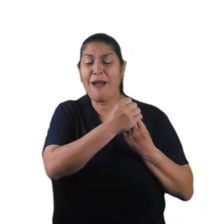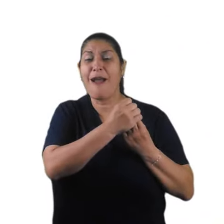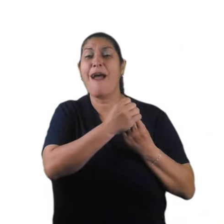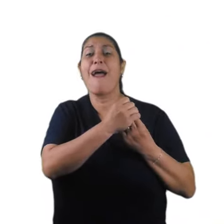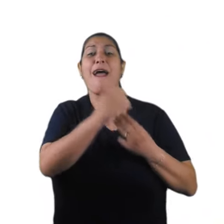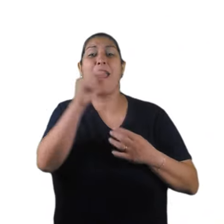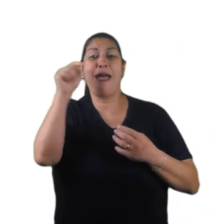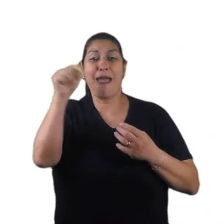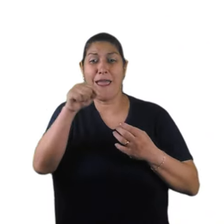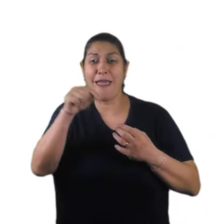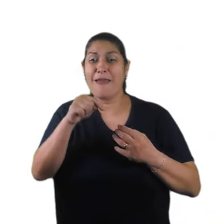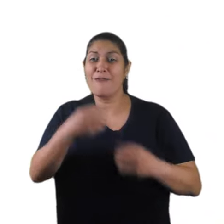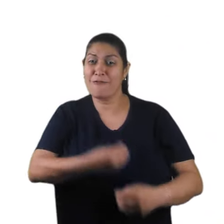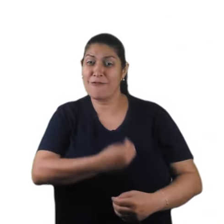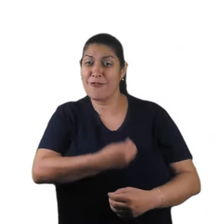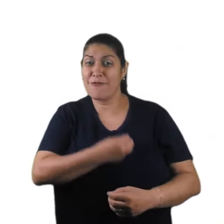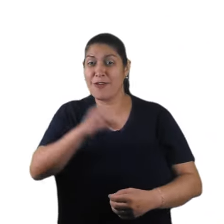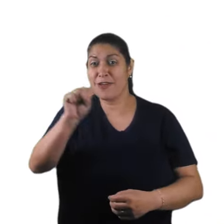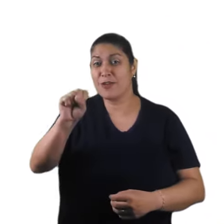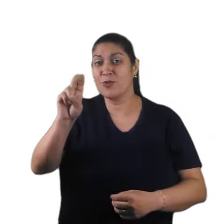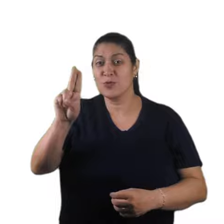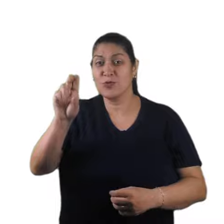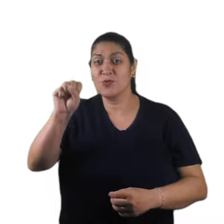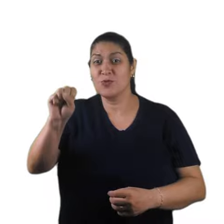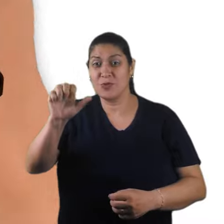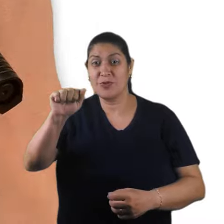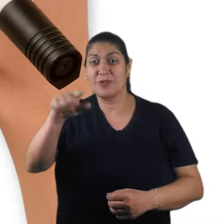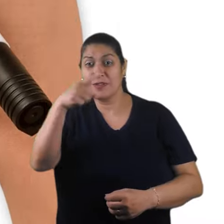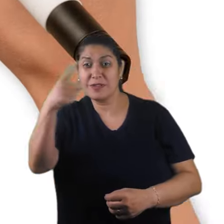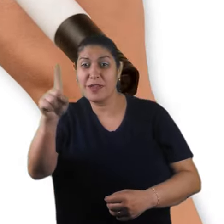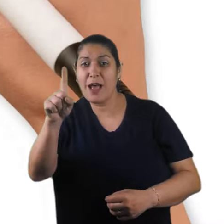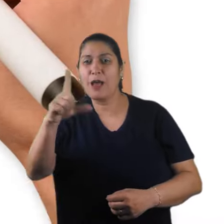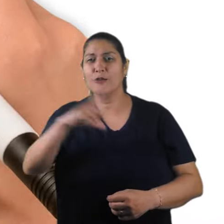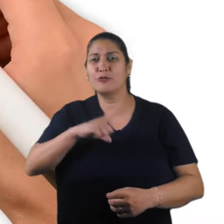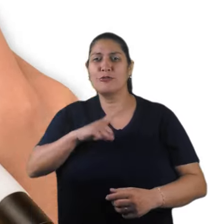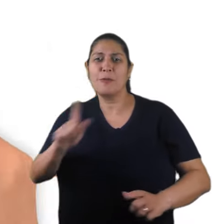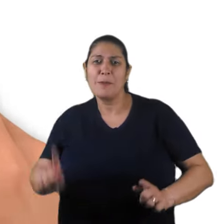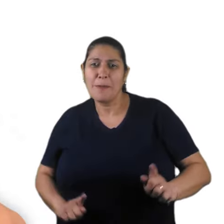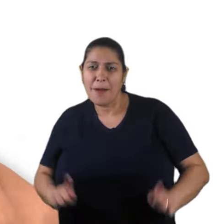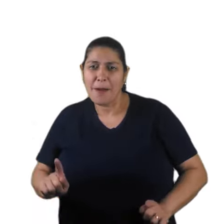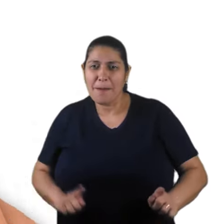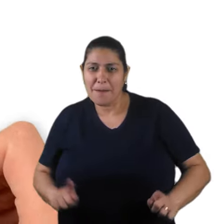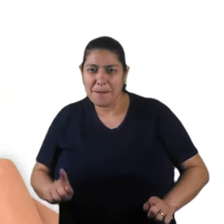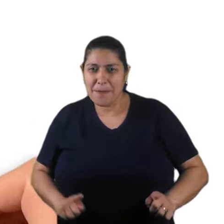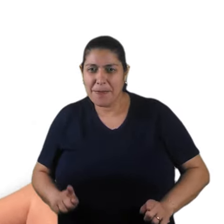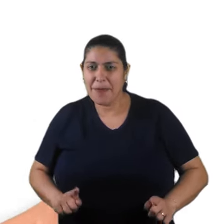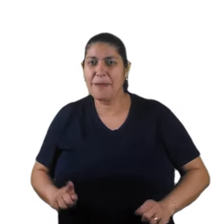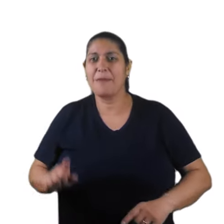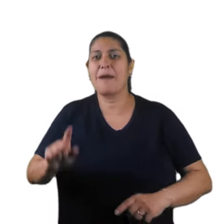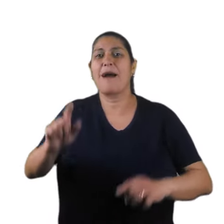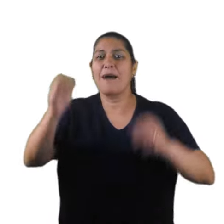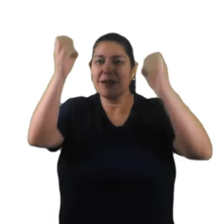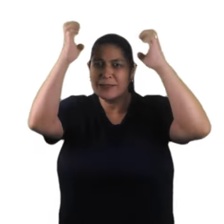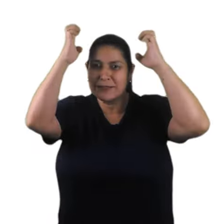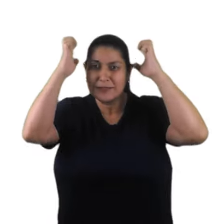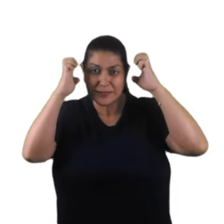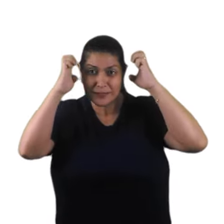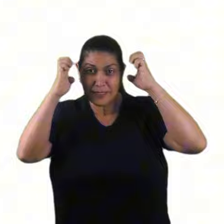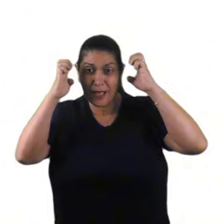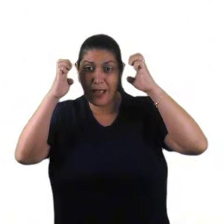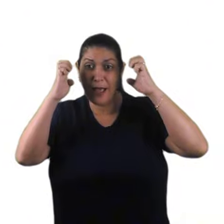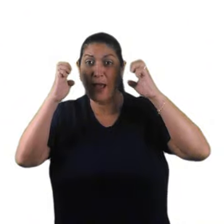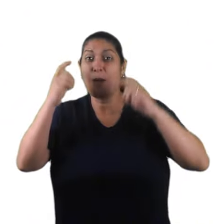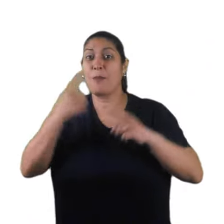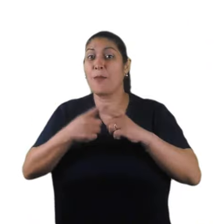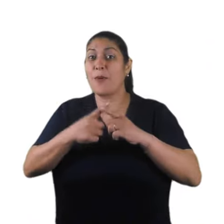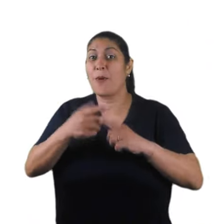Mardoqueu, descendente de Benjamim. E ele tinha uma prima chamada Hadassa, que ele criou